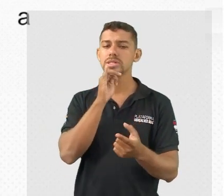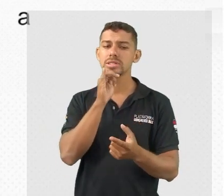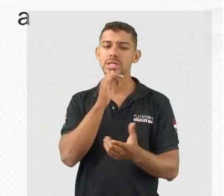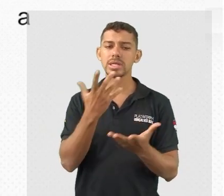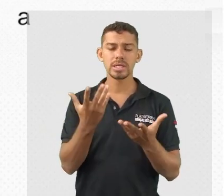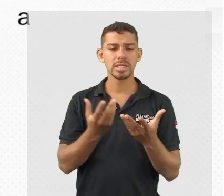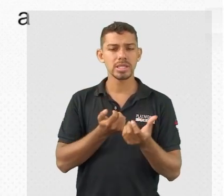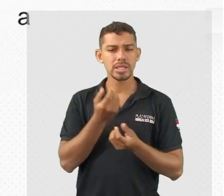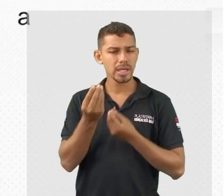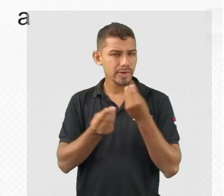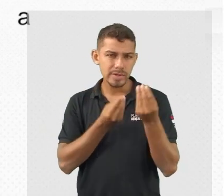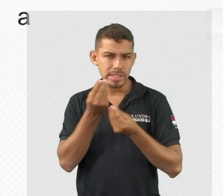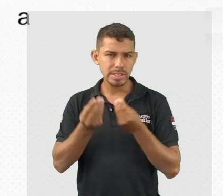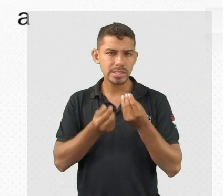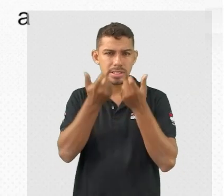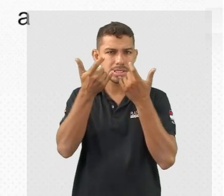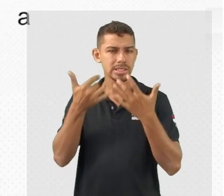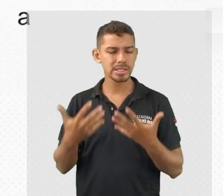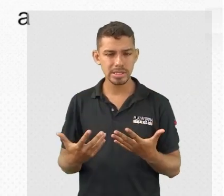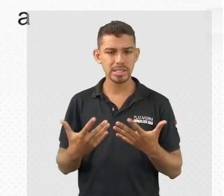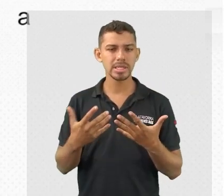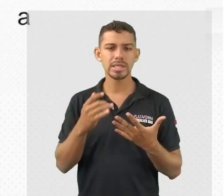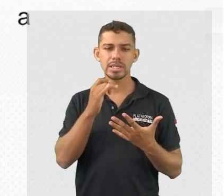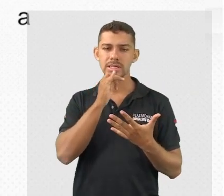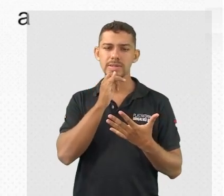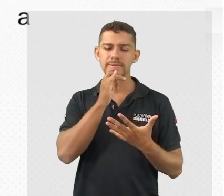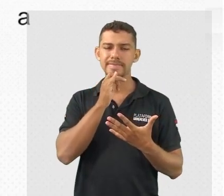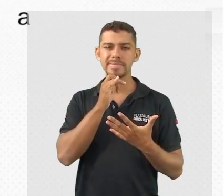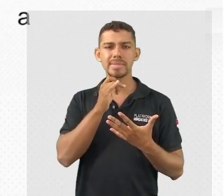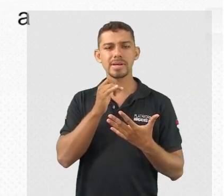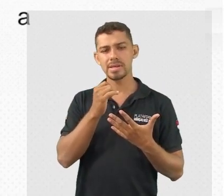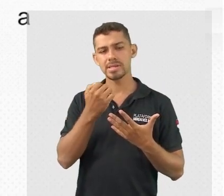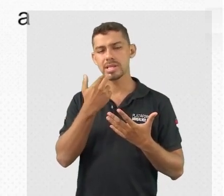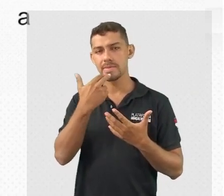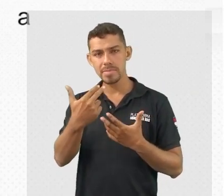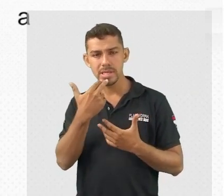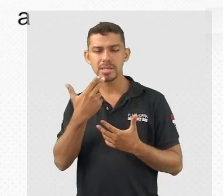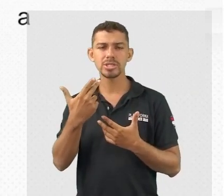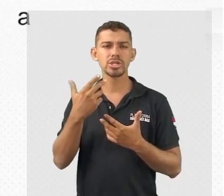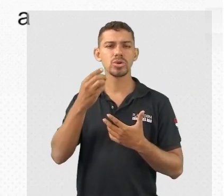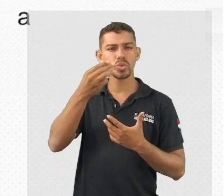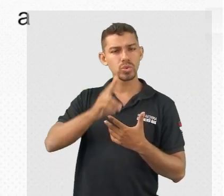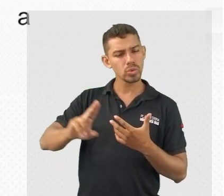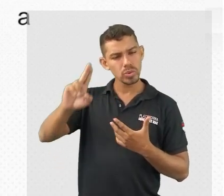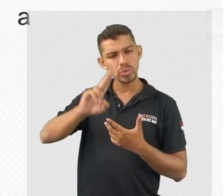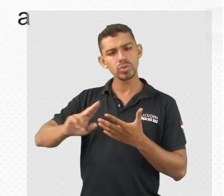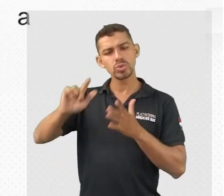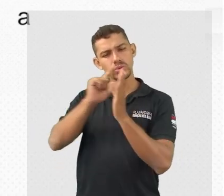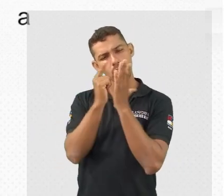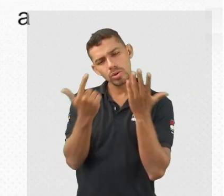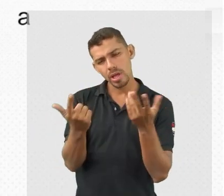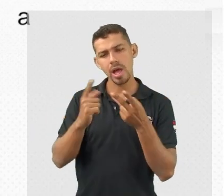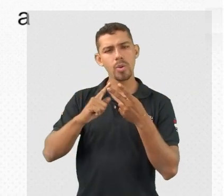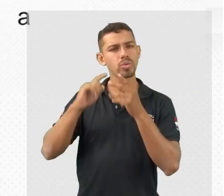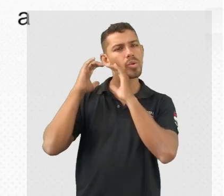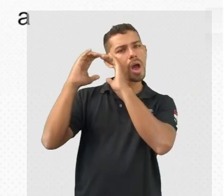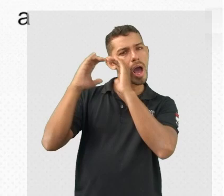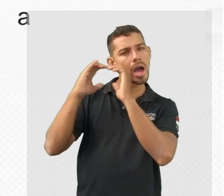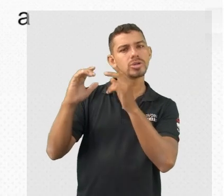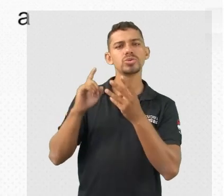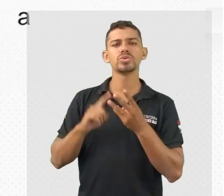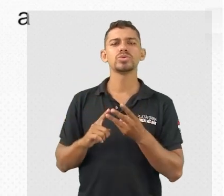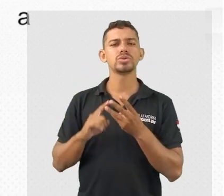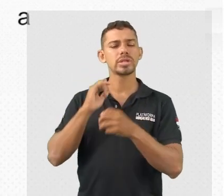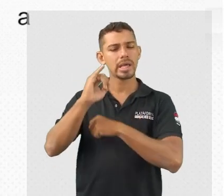forma como aquilo está sendo contado? Então, a linguagem que a mídia utiliza nos jornais, no rádio,